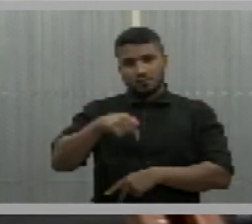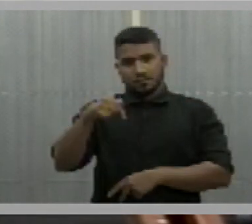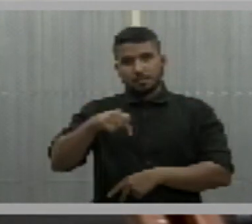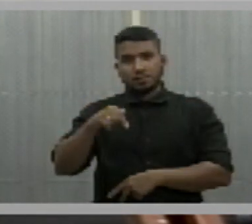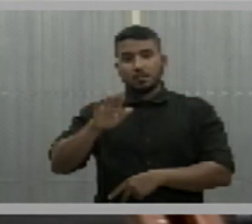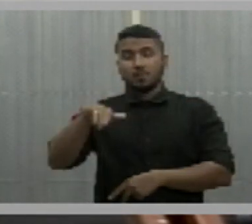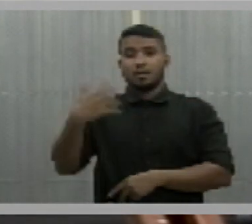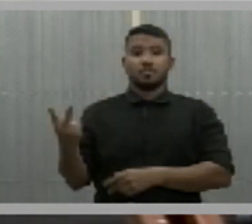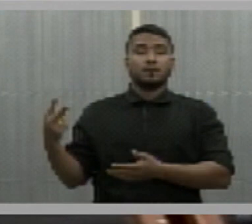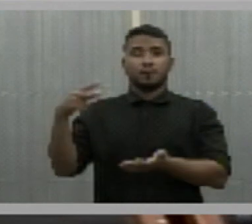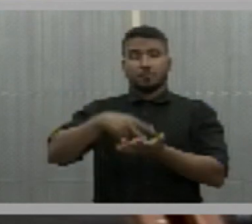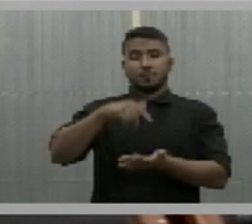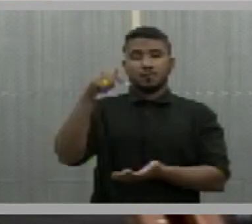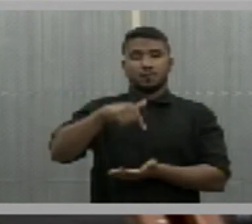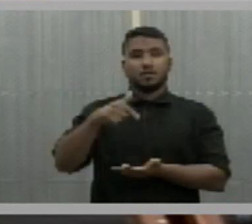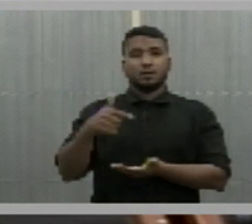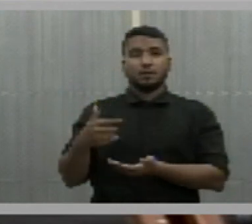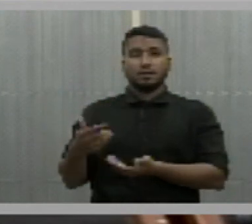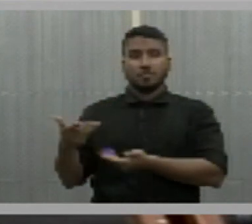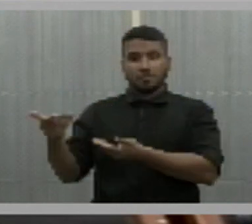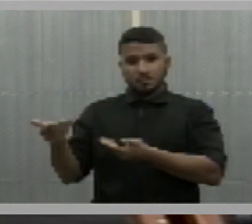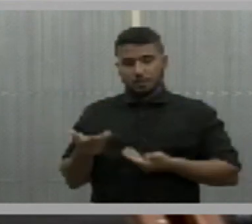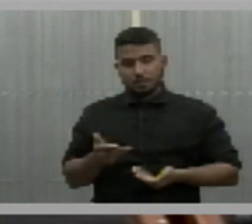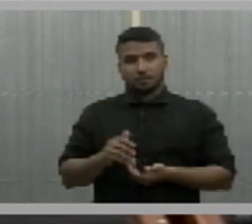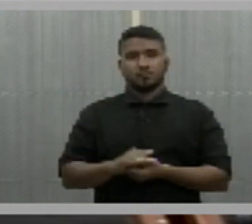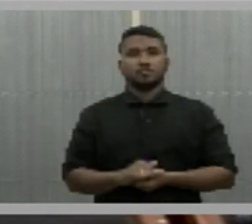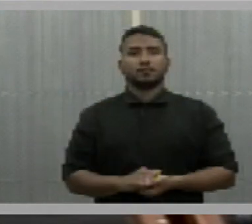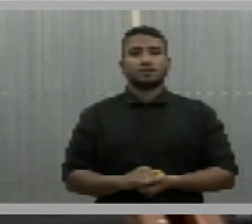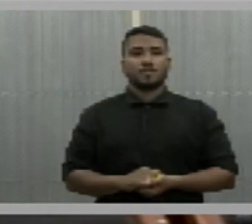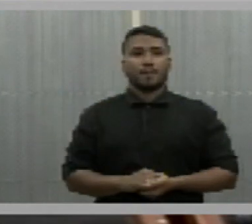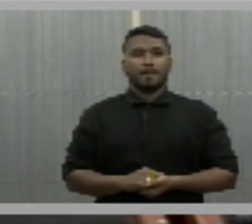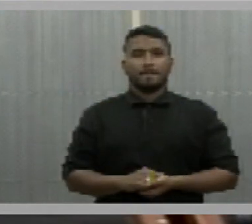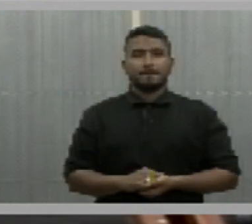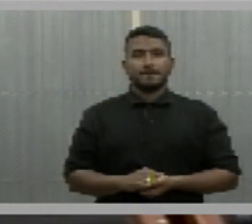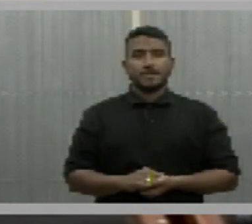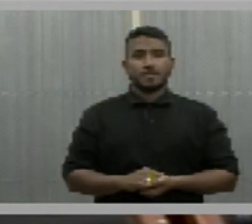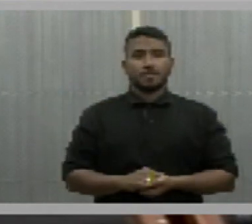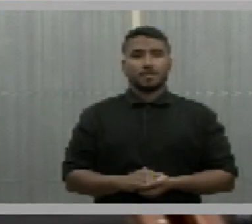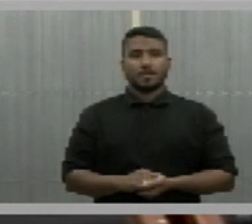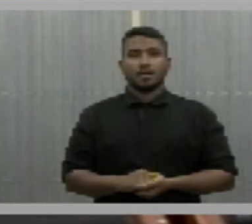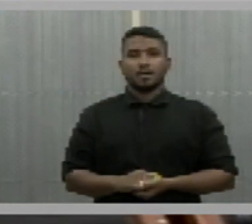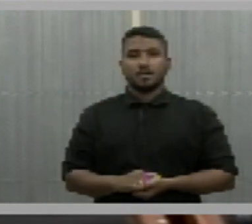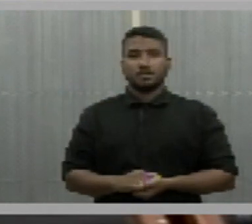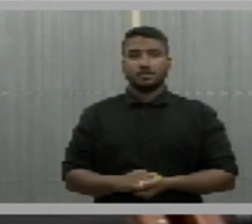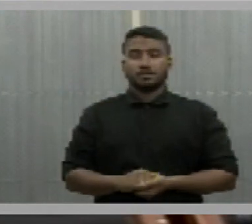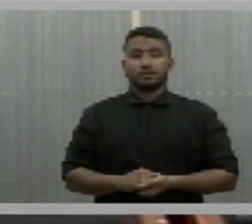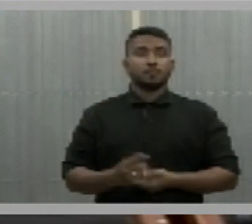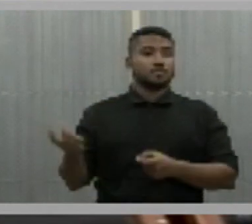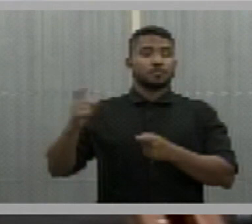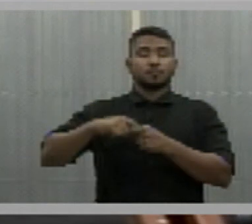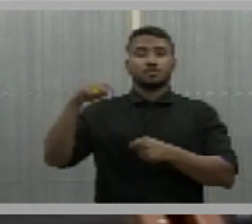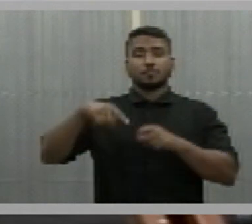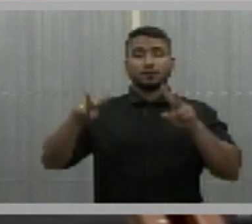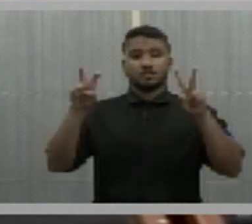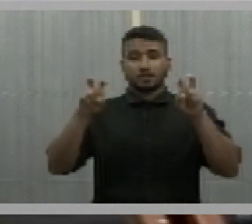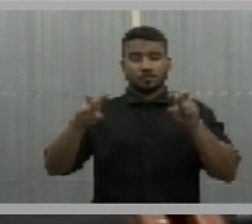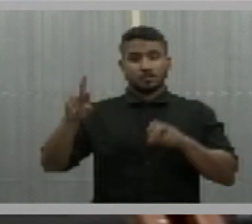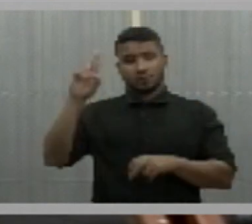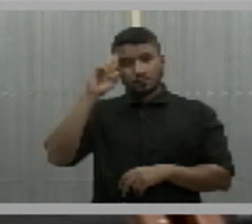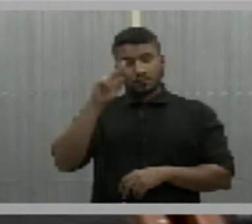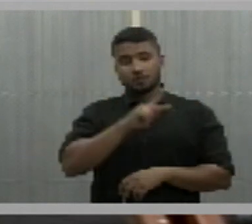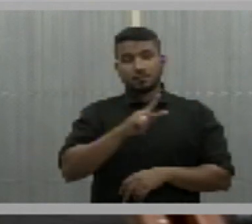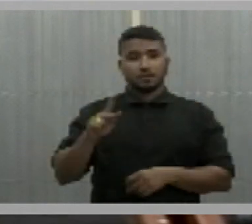dirigir para serem recebidos. E retornar um assunto aqui, que inclusive o